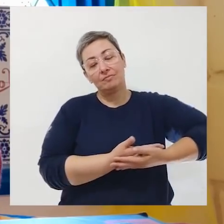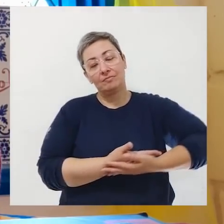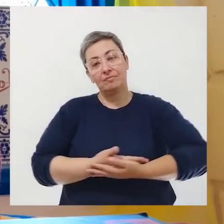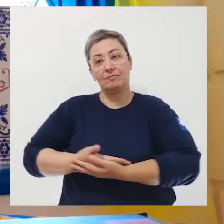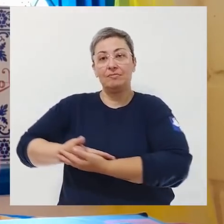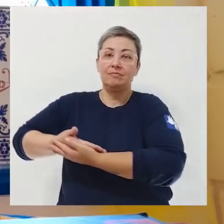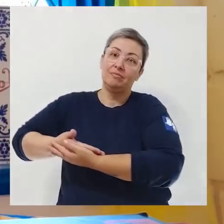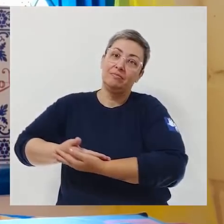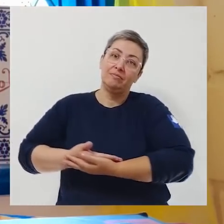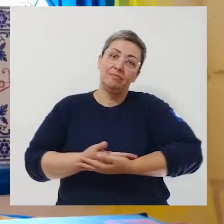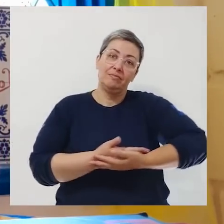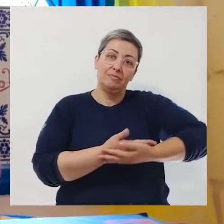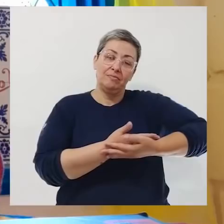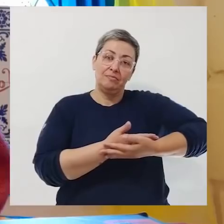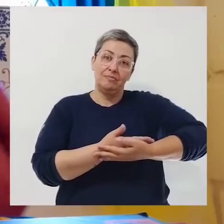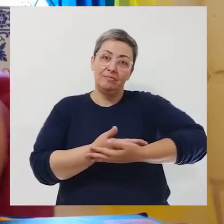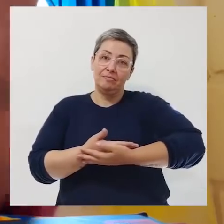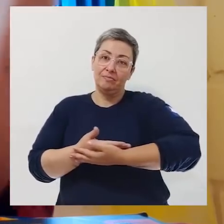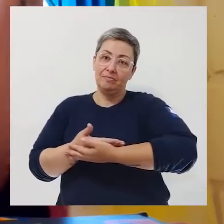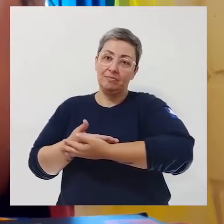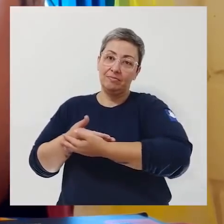Nana nenê,